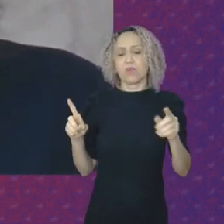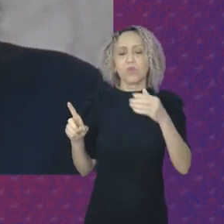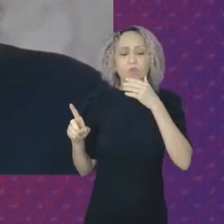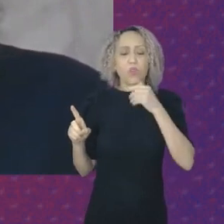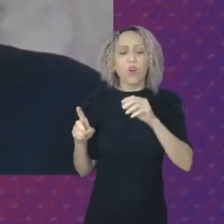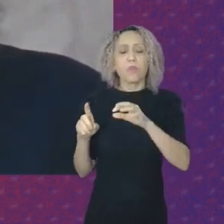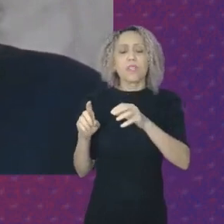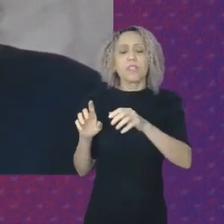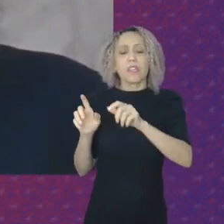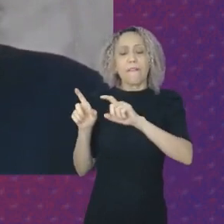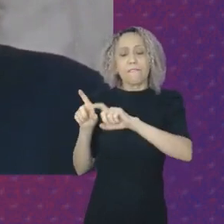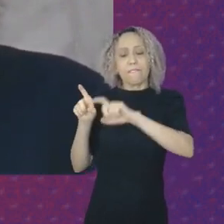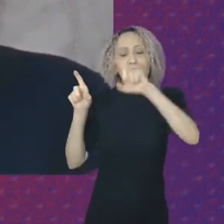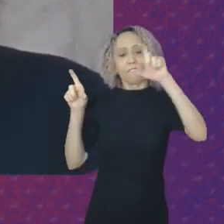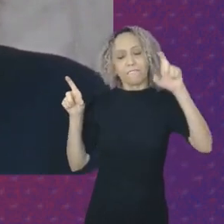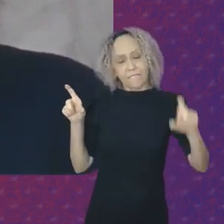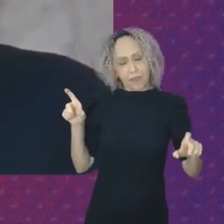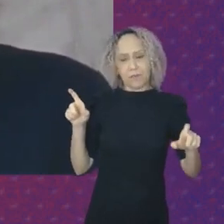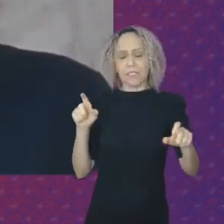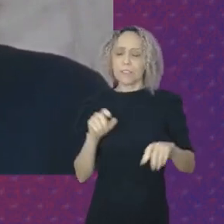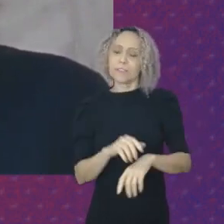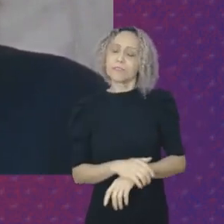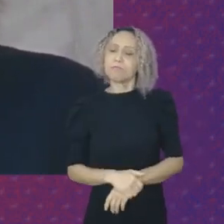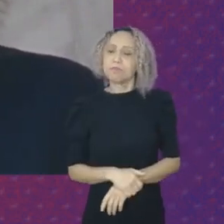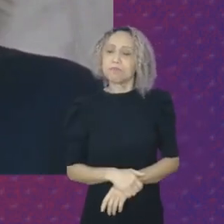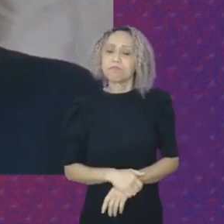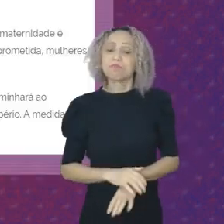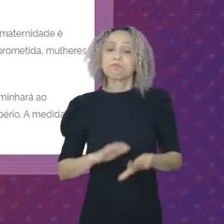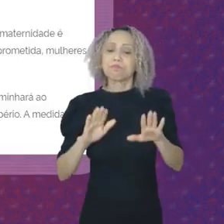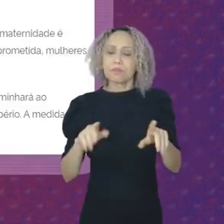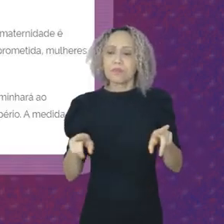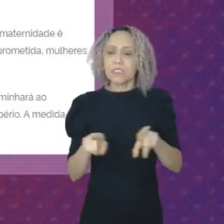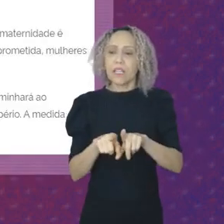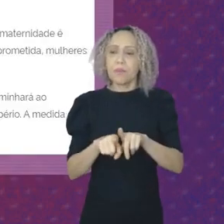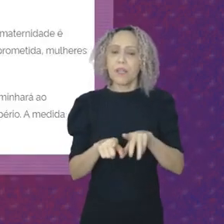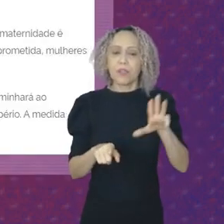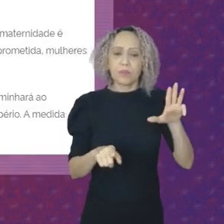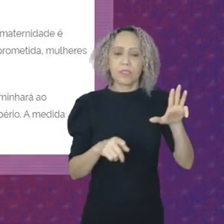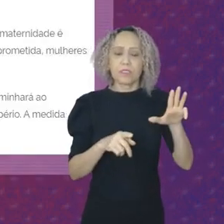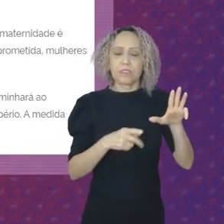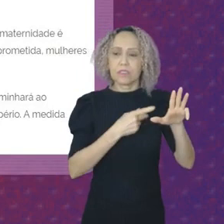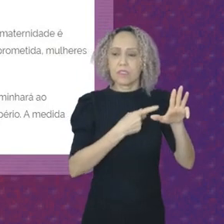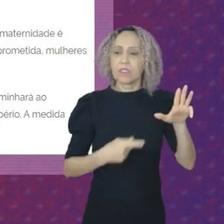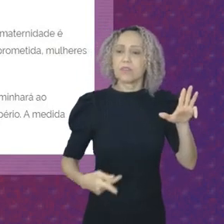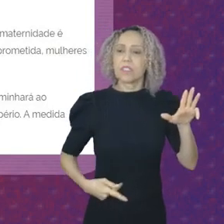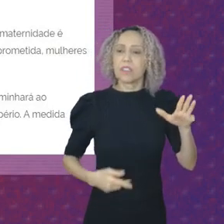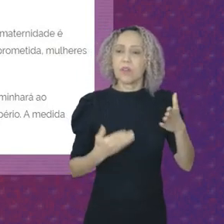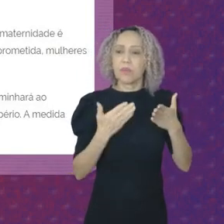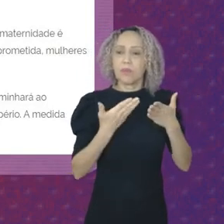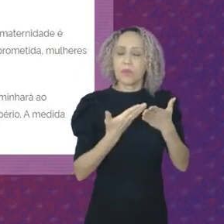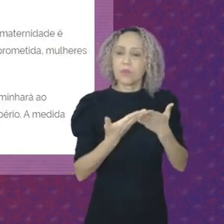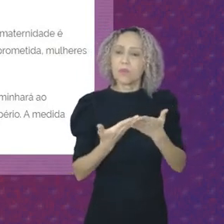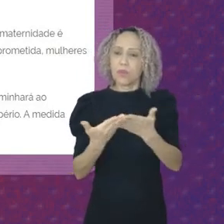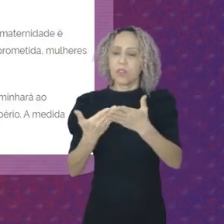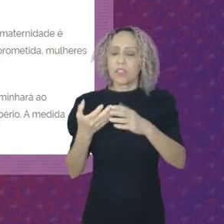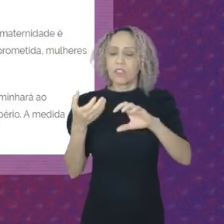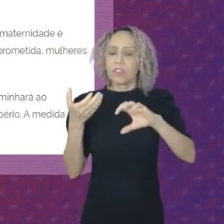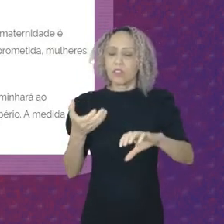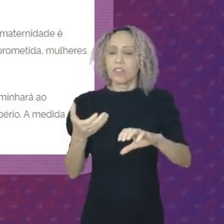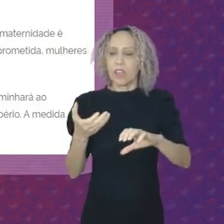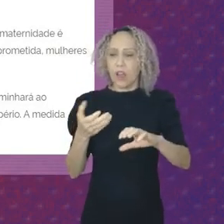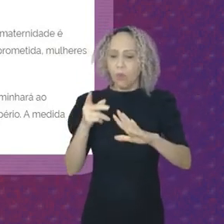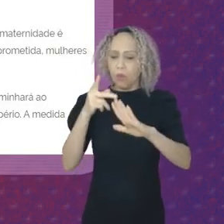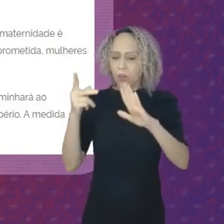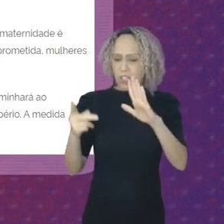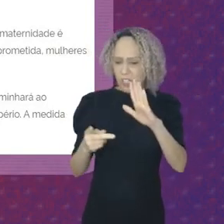presidente enviou para o Congresso Nacional o projeto que cria licença maternidade dentro do